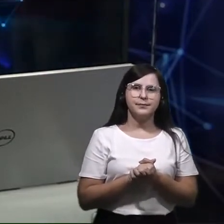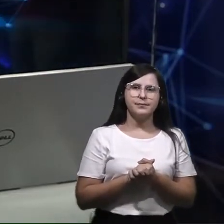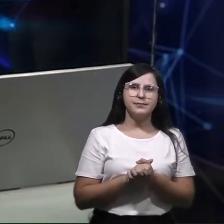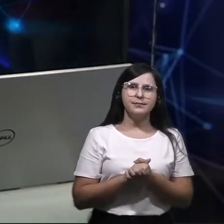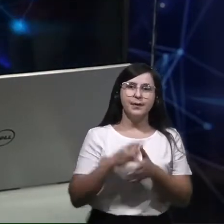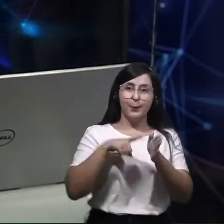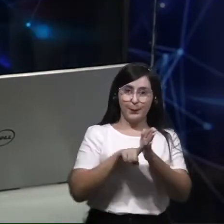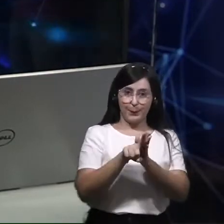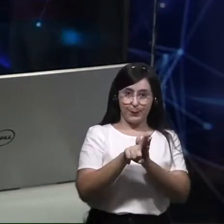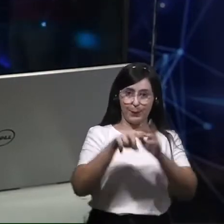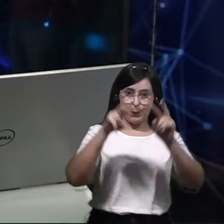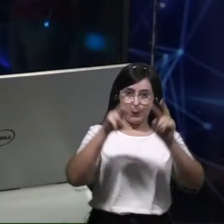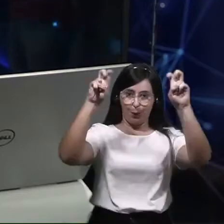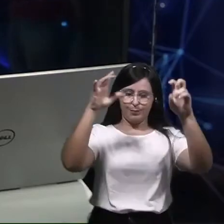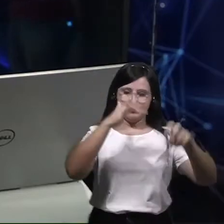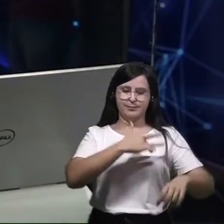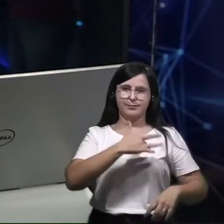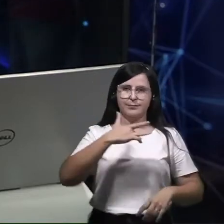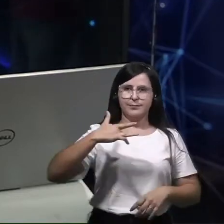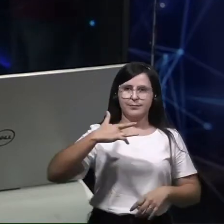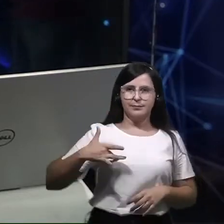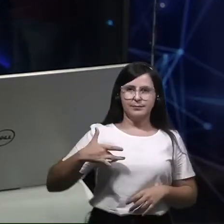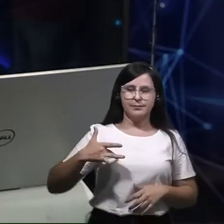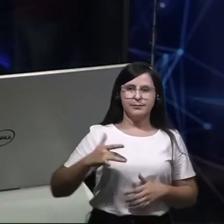A pergunta é sobre saúde.